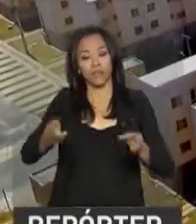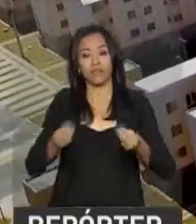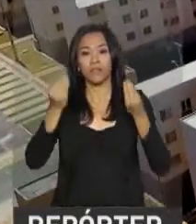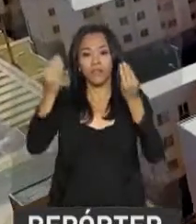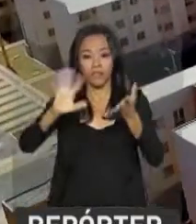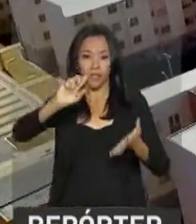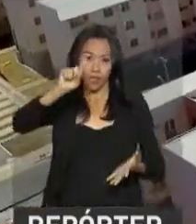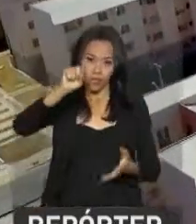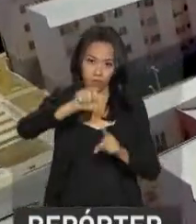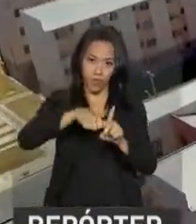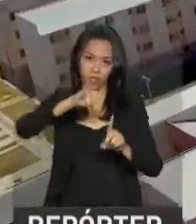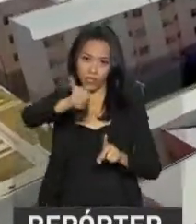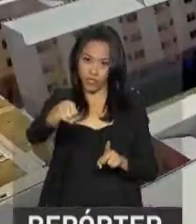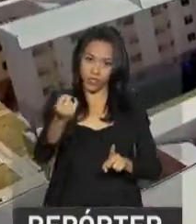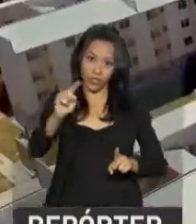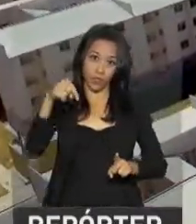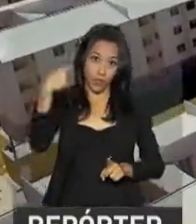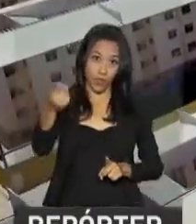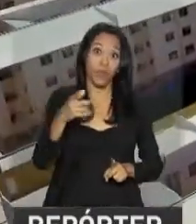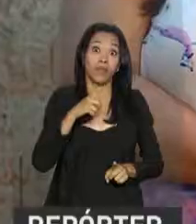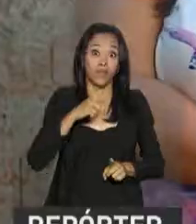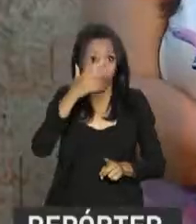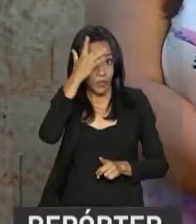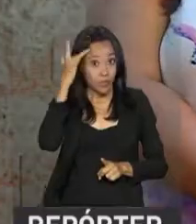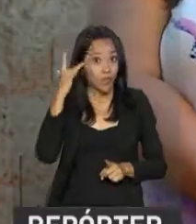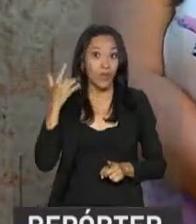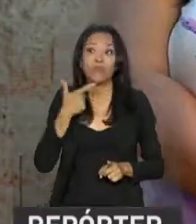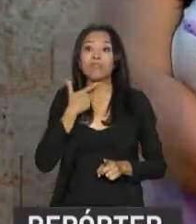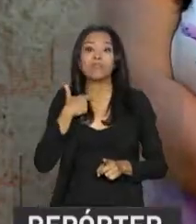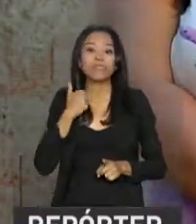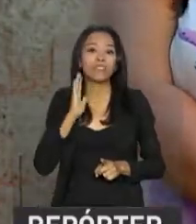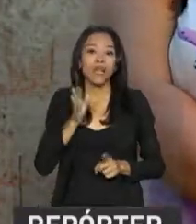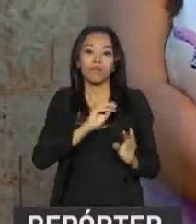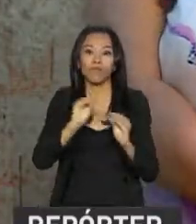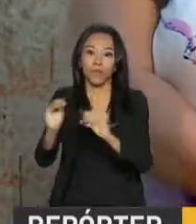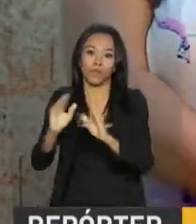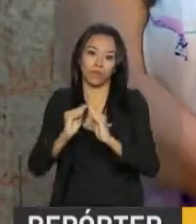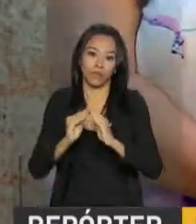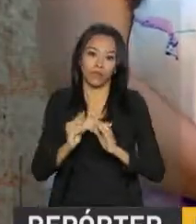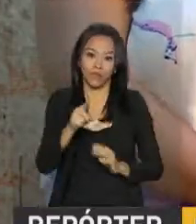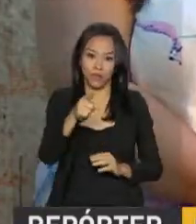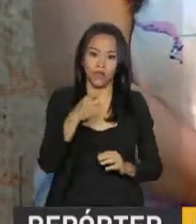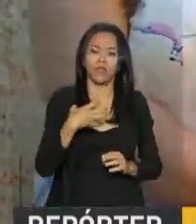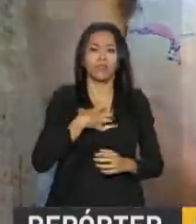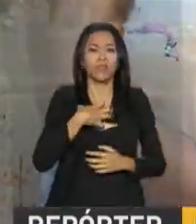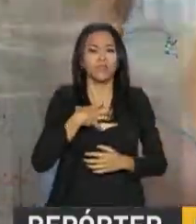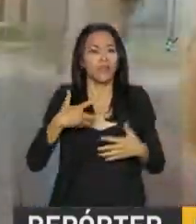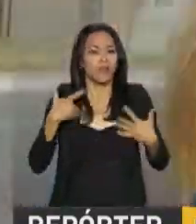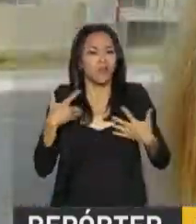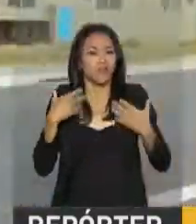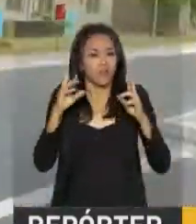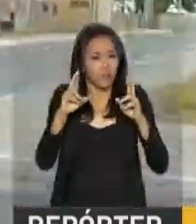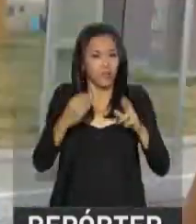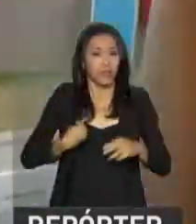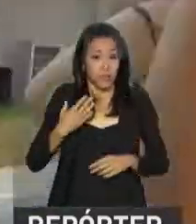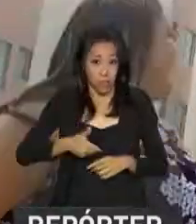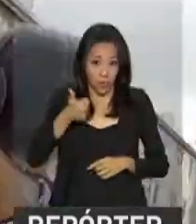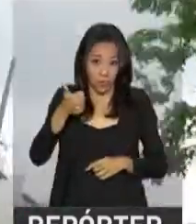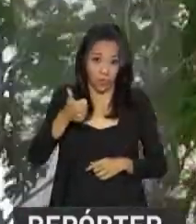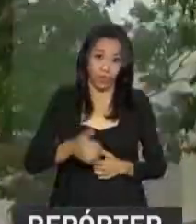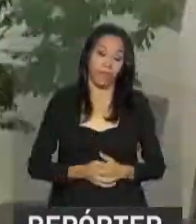ano e já tem gente doida para mudar sinto muita alegria e esperança de uma vida melhor